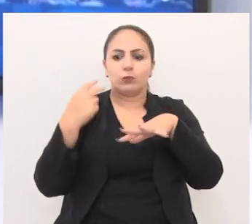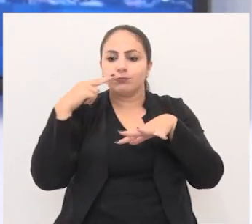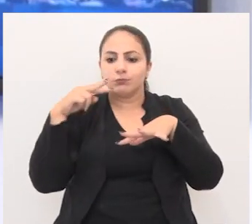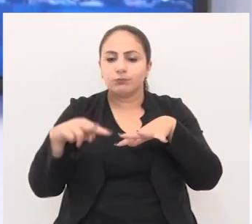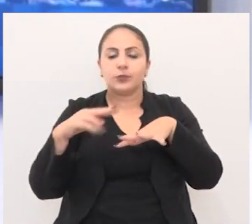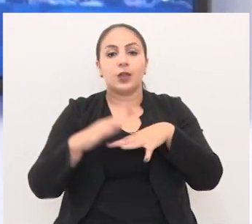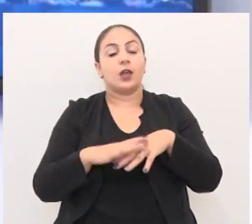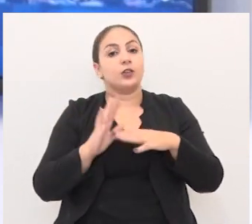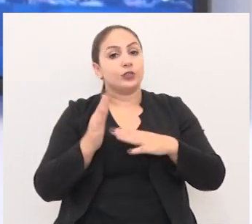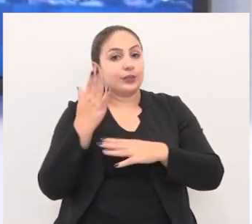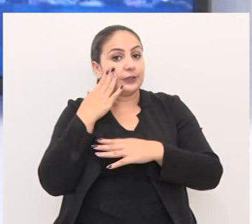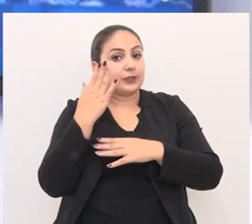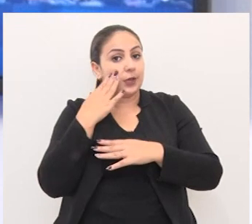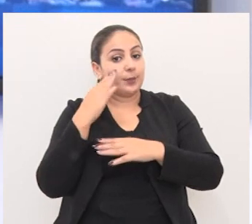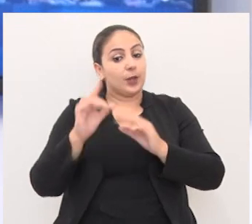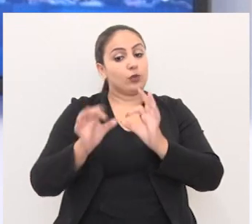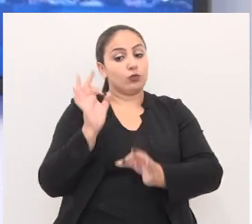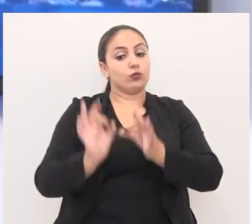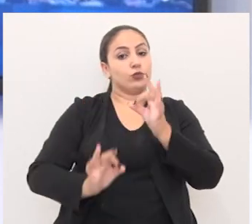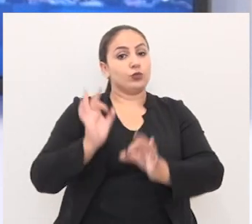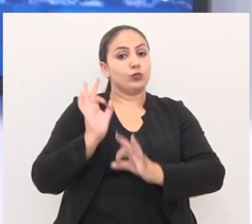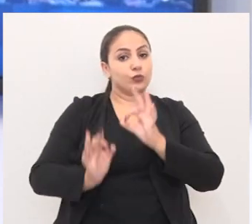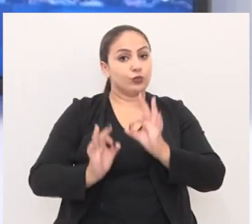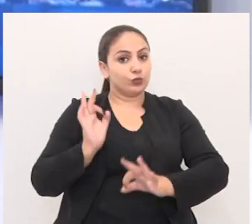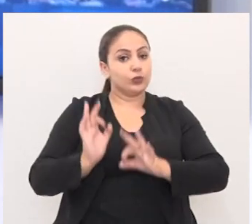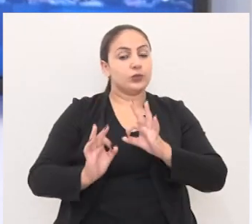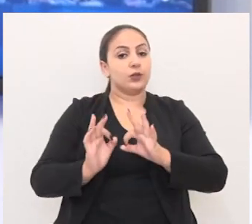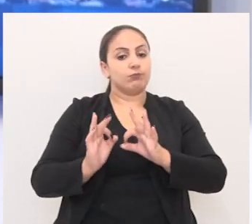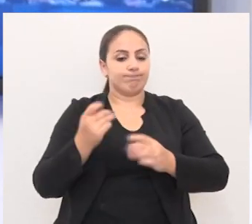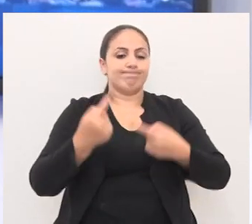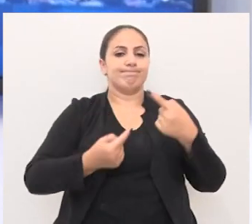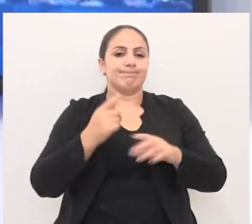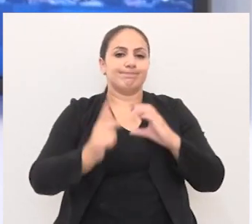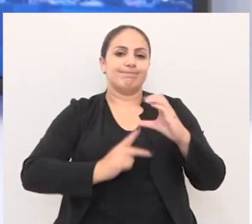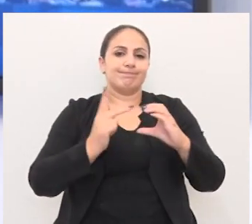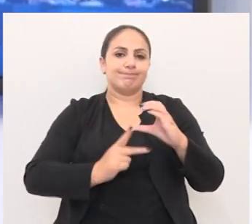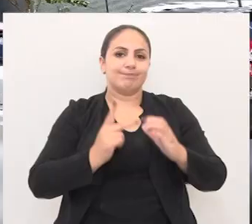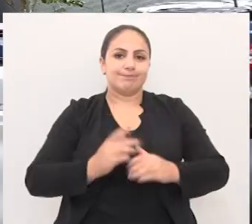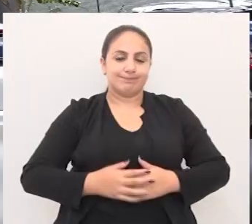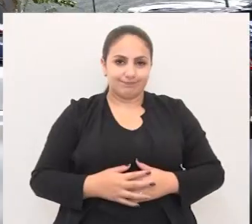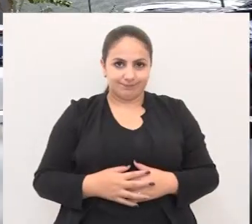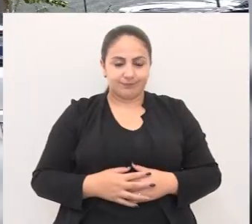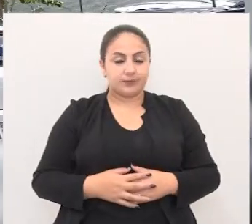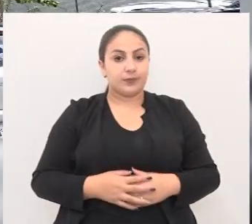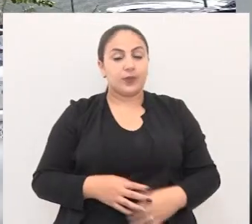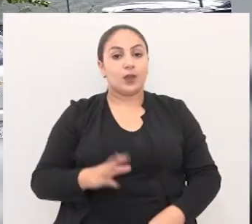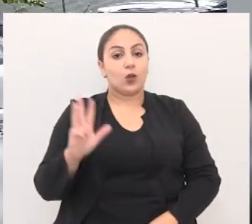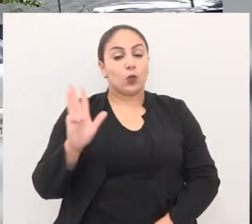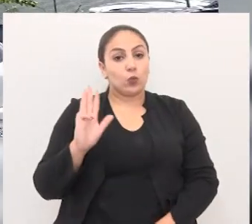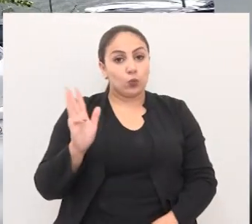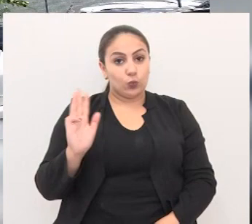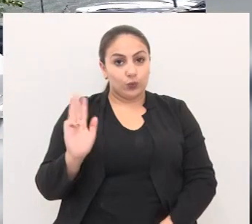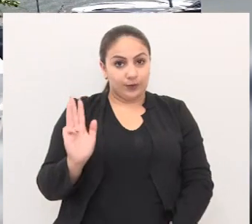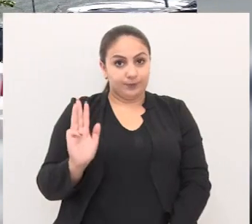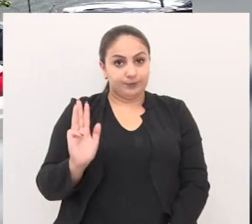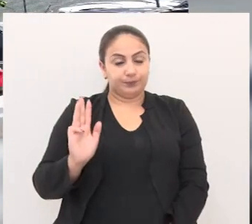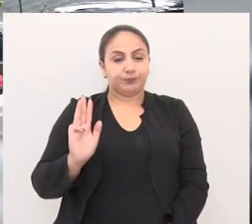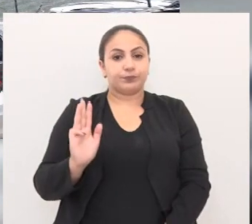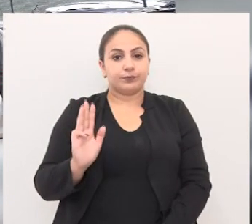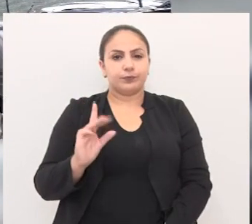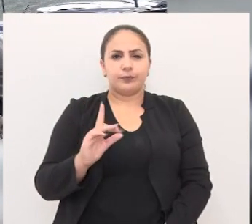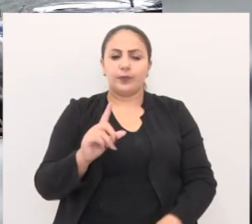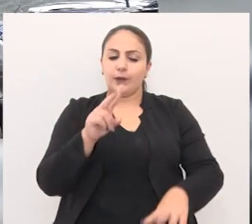se esperar, a decisão da Justiça repercutiu na Câmara de Vereadores. Luiz Inácio Lula da